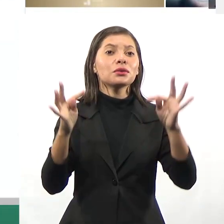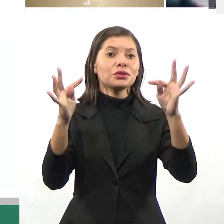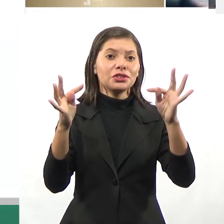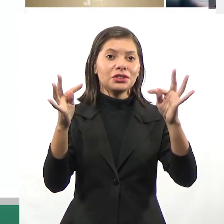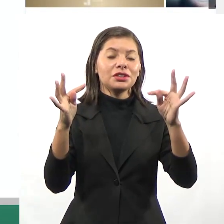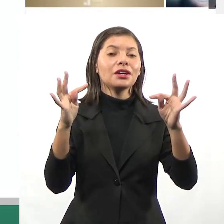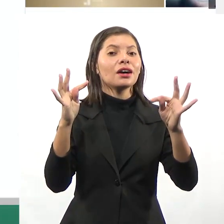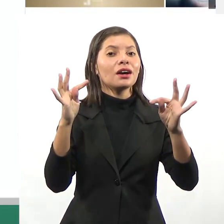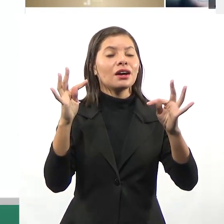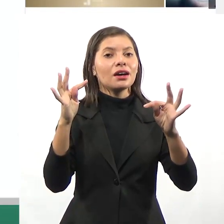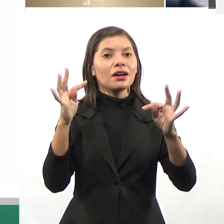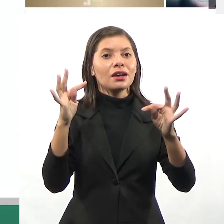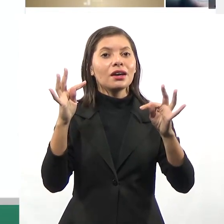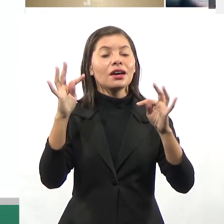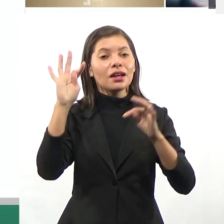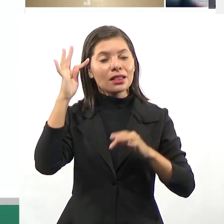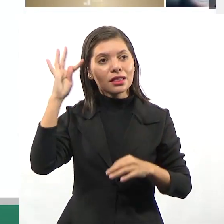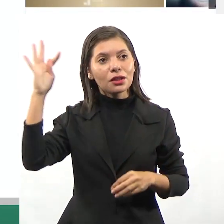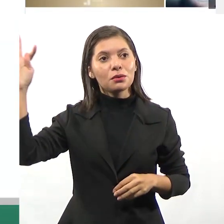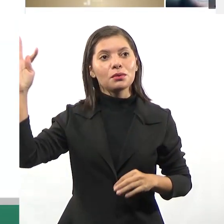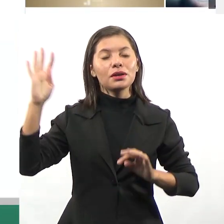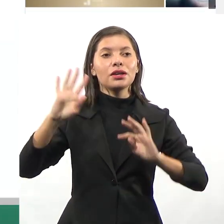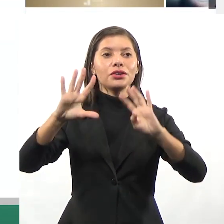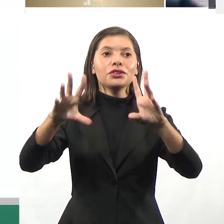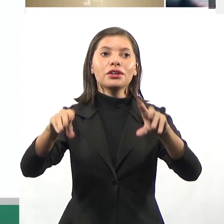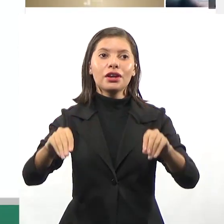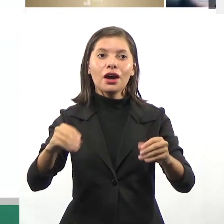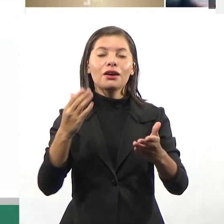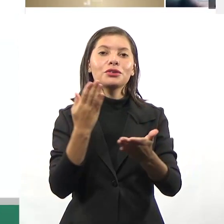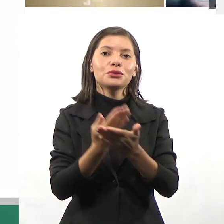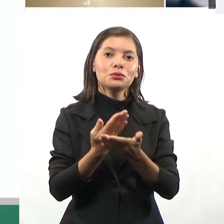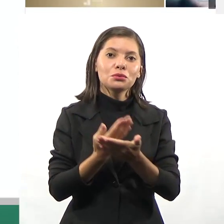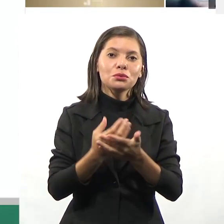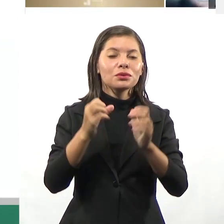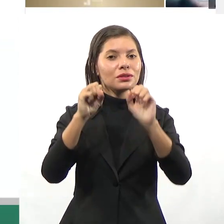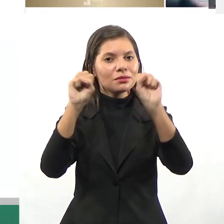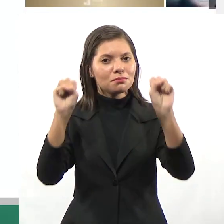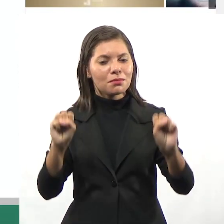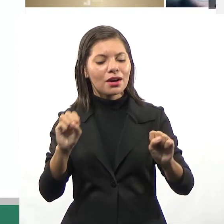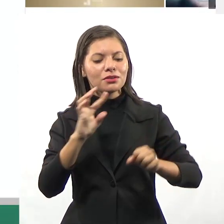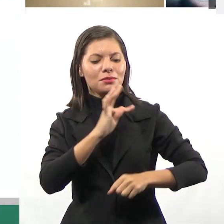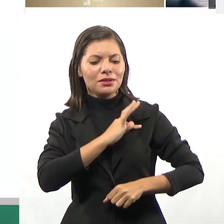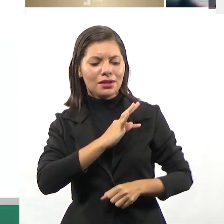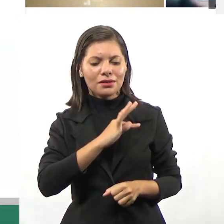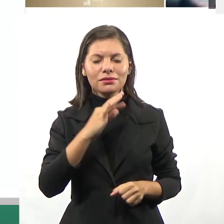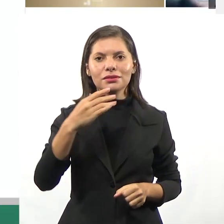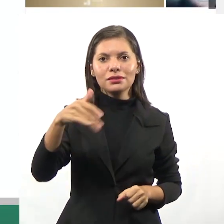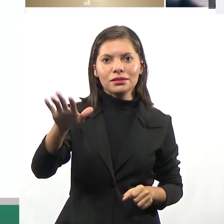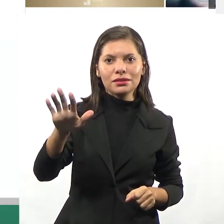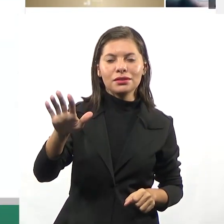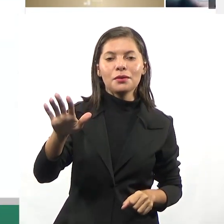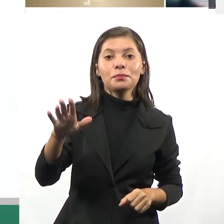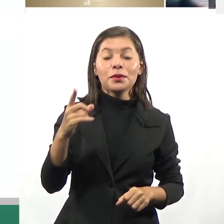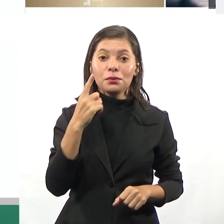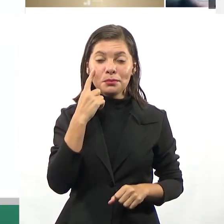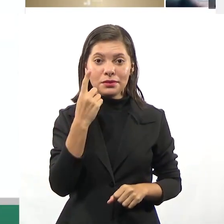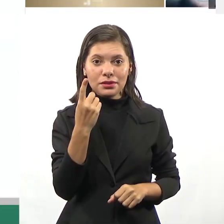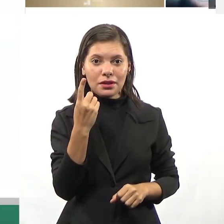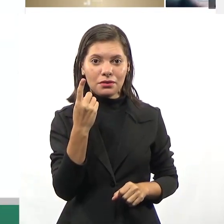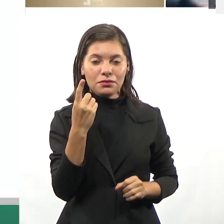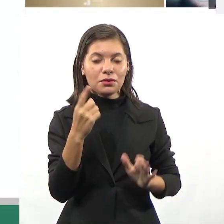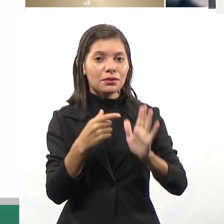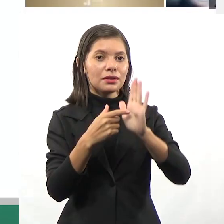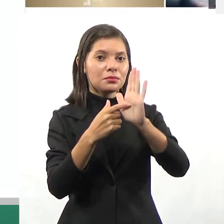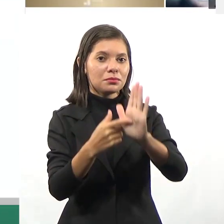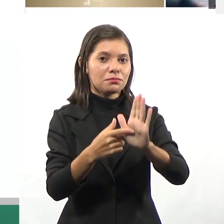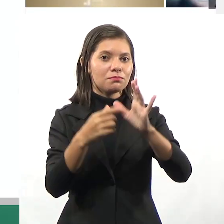que é tecnologia. Ah, tecnologia é a teoria geral, o estudo sistemático sobre as técnicas, etc. Então